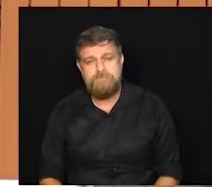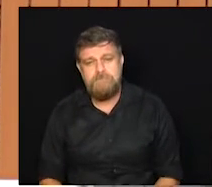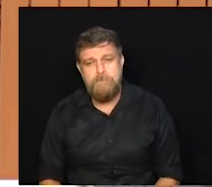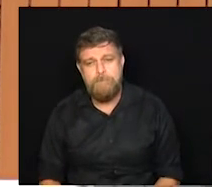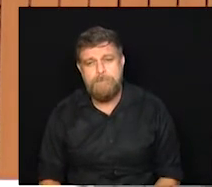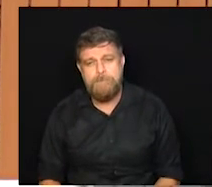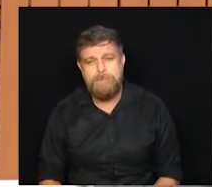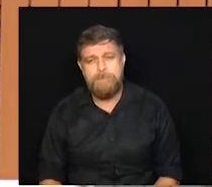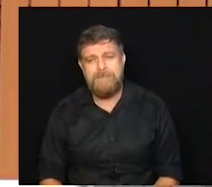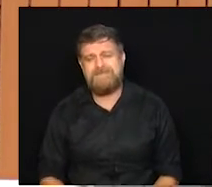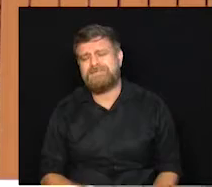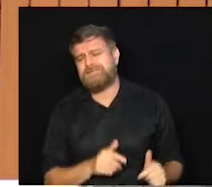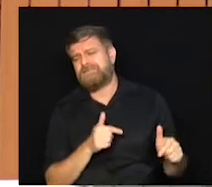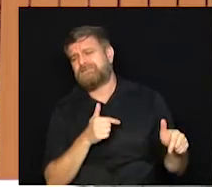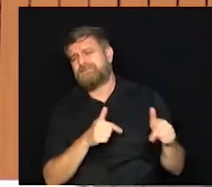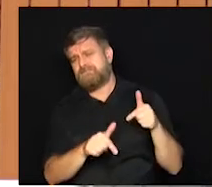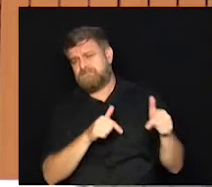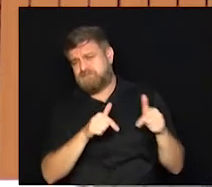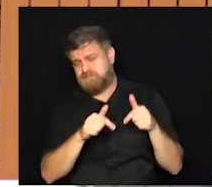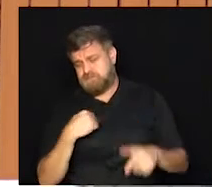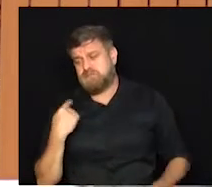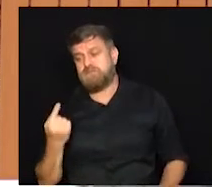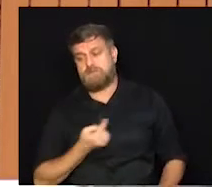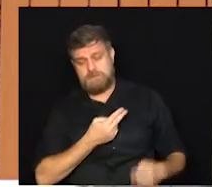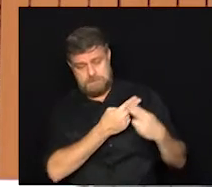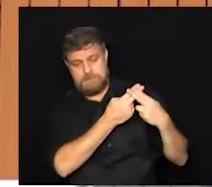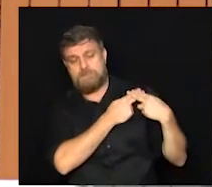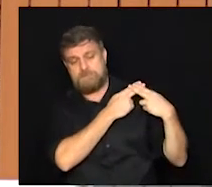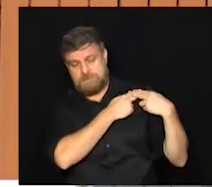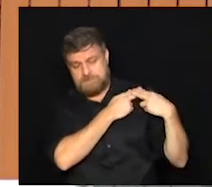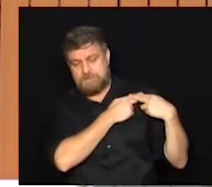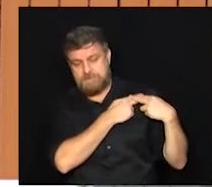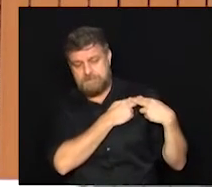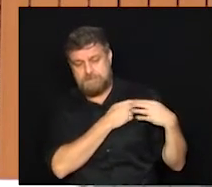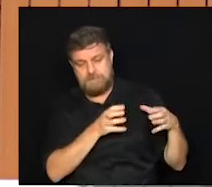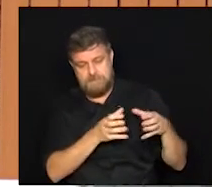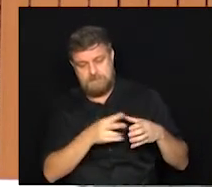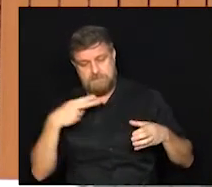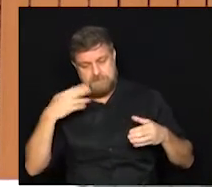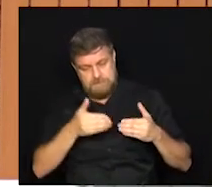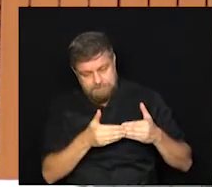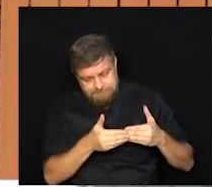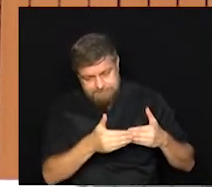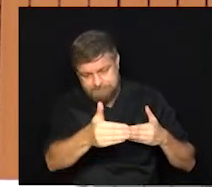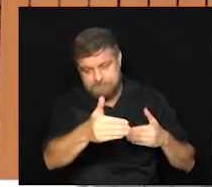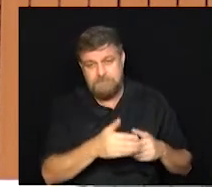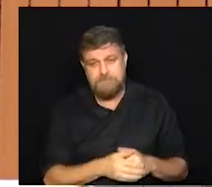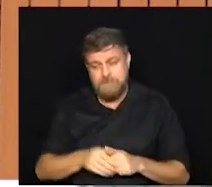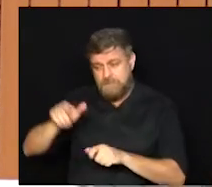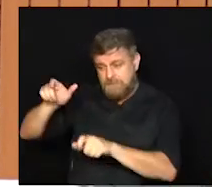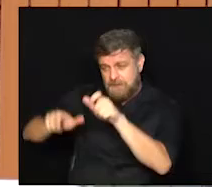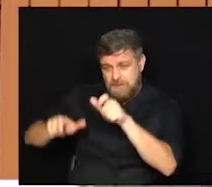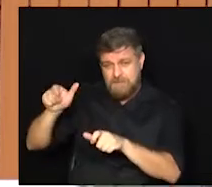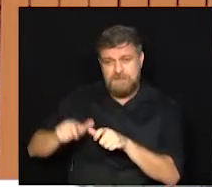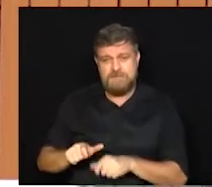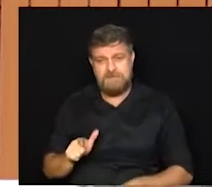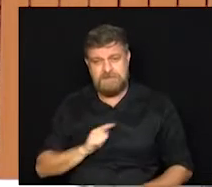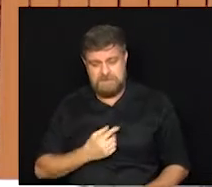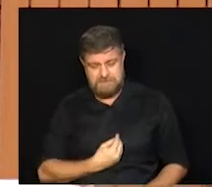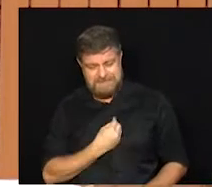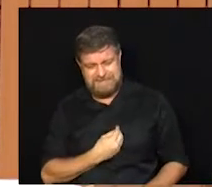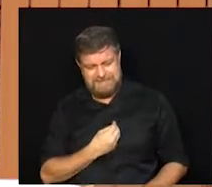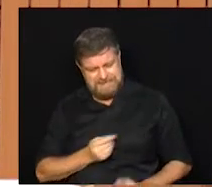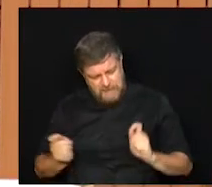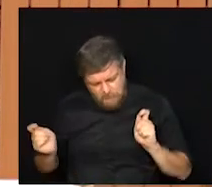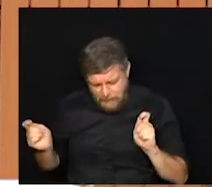do imenso trabalho que essa comissão vai ter pela frente. Então, hoje, pessoas que estão participando aqui, pessoas